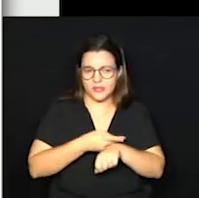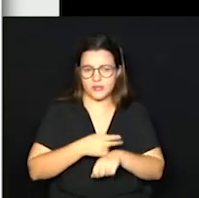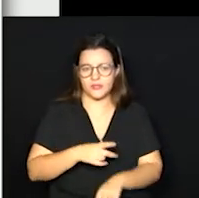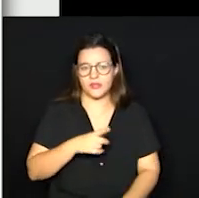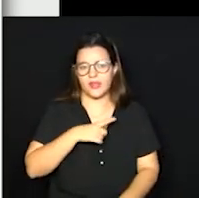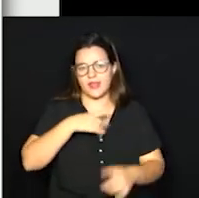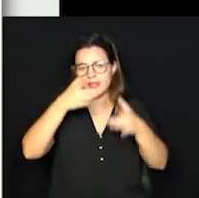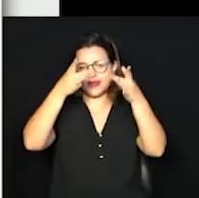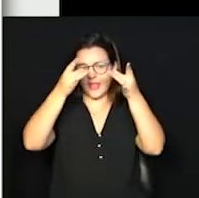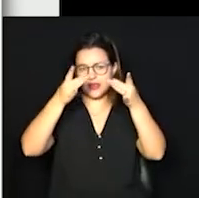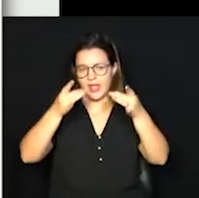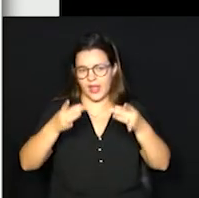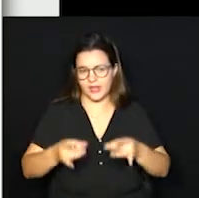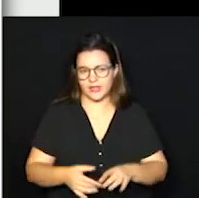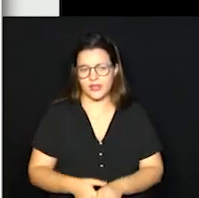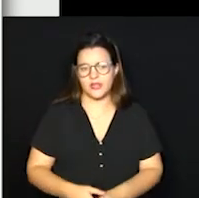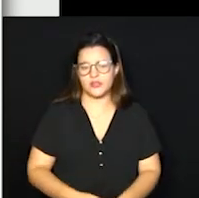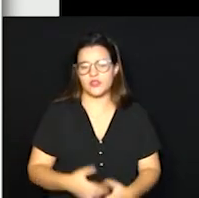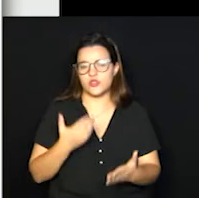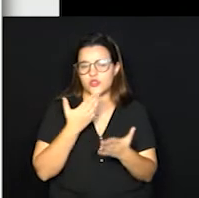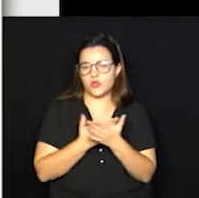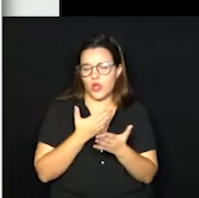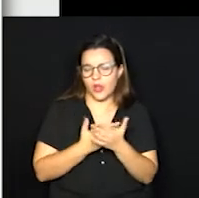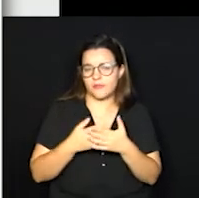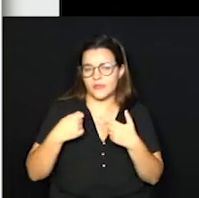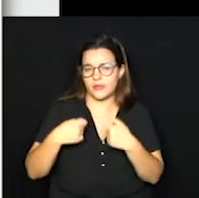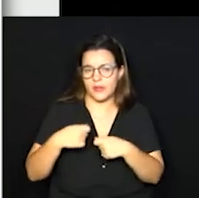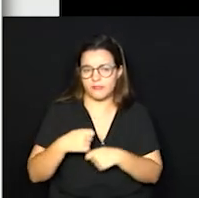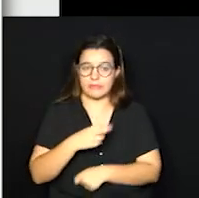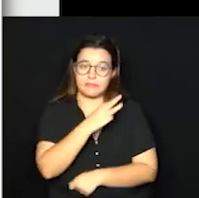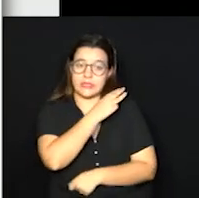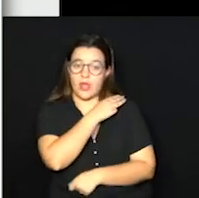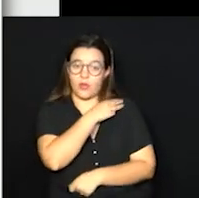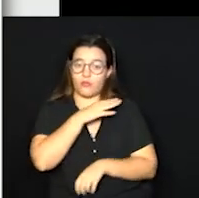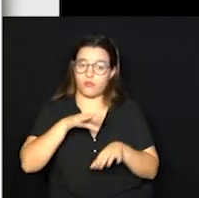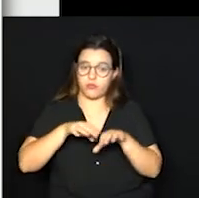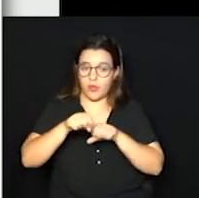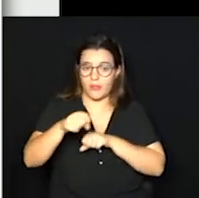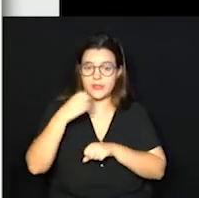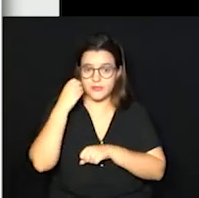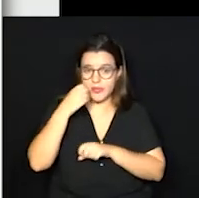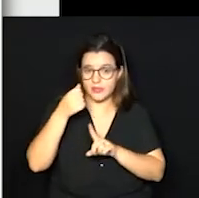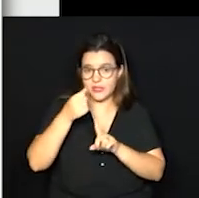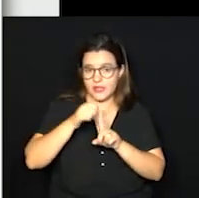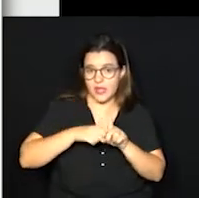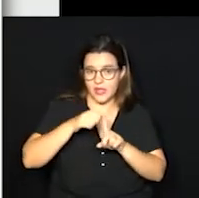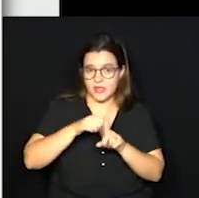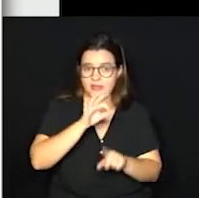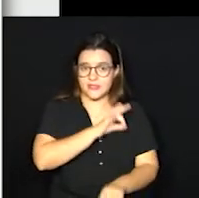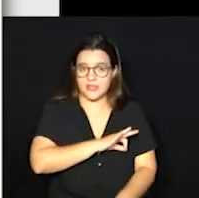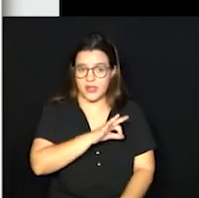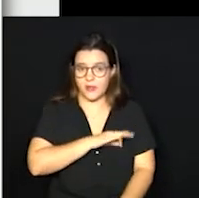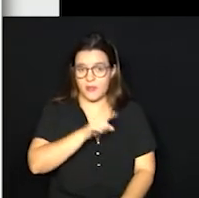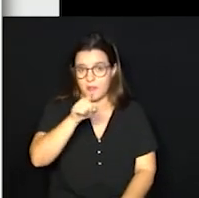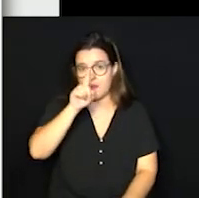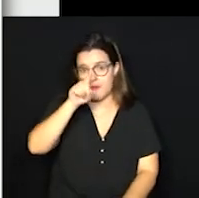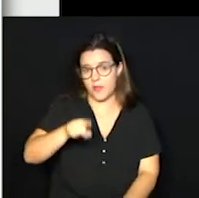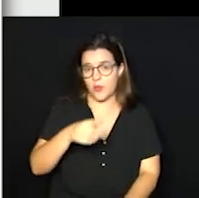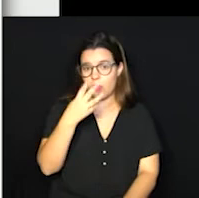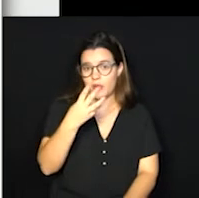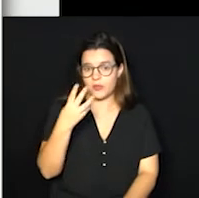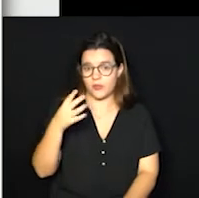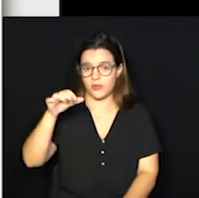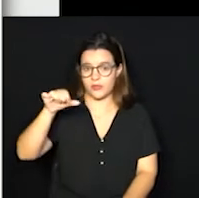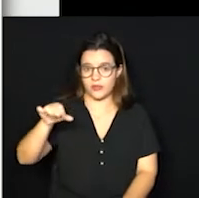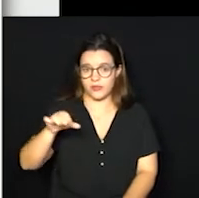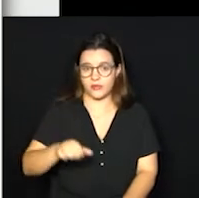todo o detalhamento, escolaridade, no caso, ensino médio, experiência de 6 meses, tem um salário, que aqui no caso é 1.449.